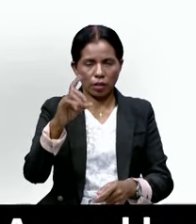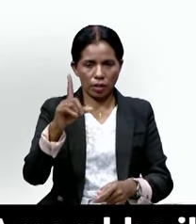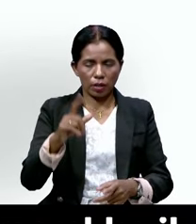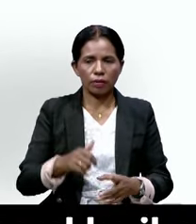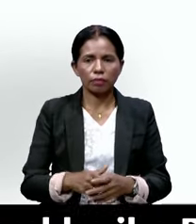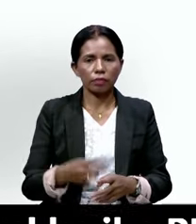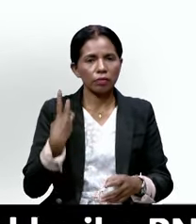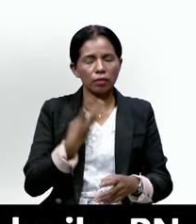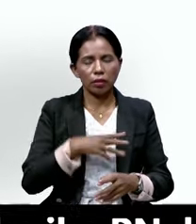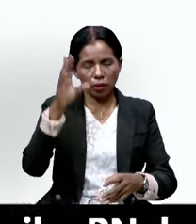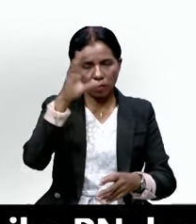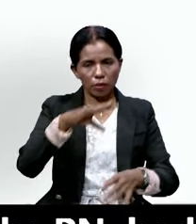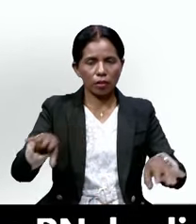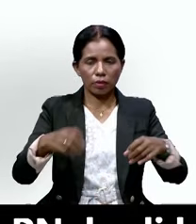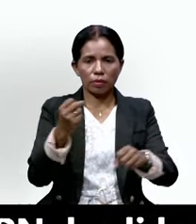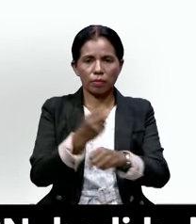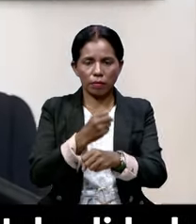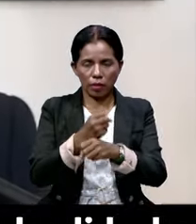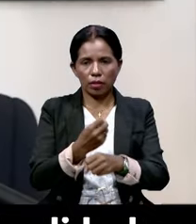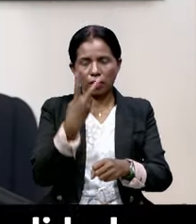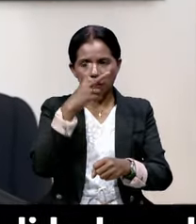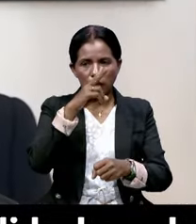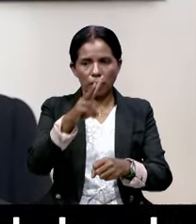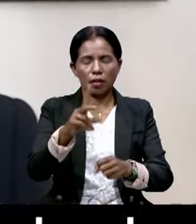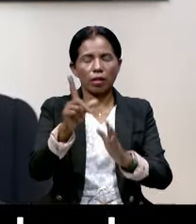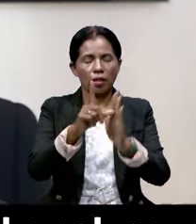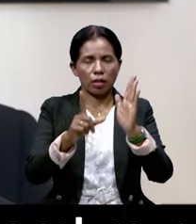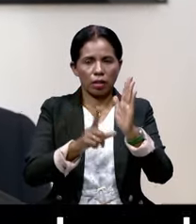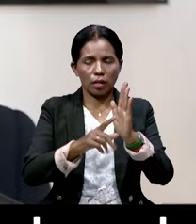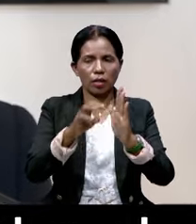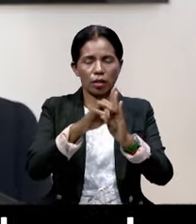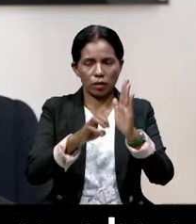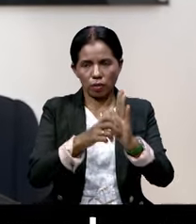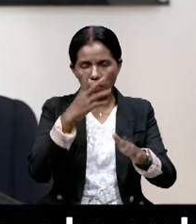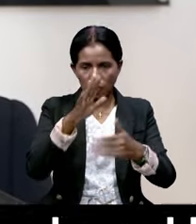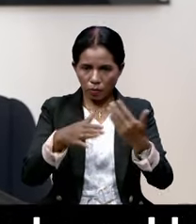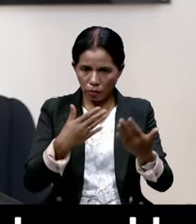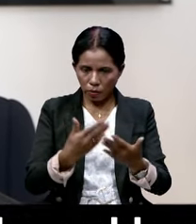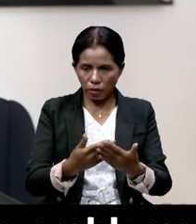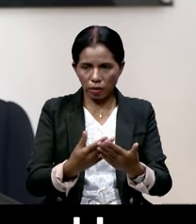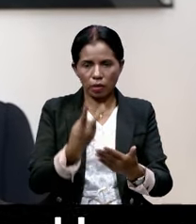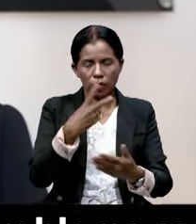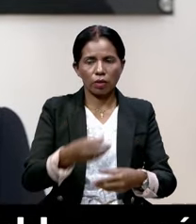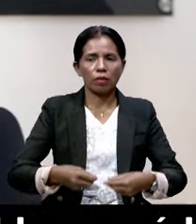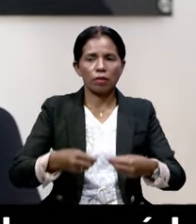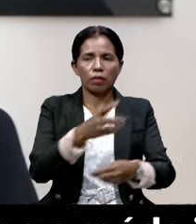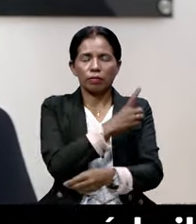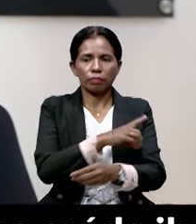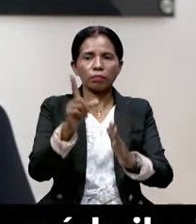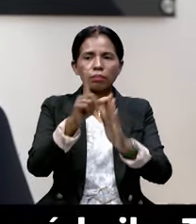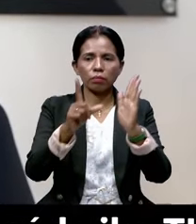Então, vou cair o esforço para tu arrecar nova lei sira, tem a lei estruturante sira, para tu bele, a diferenciação entre